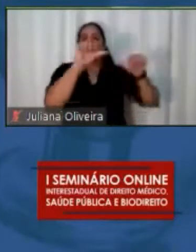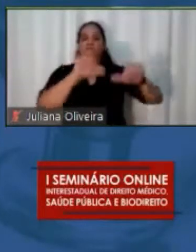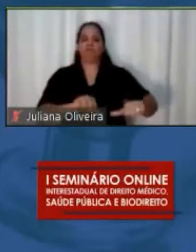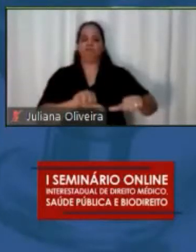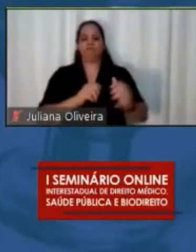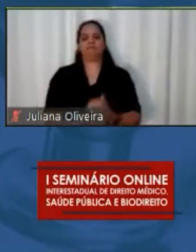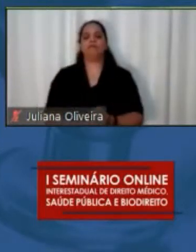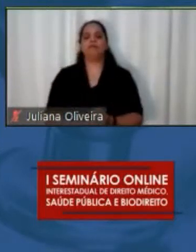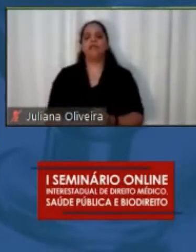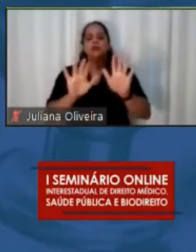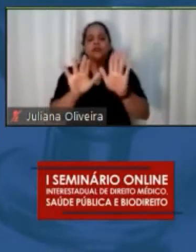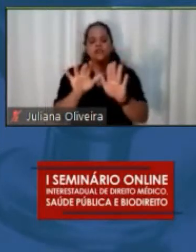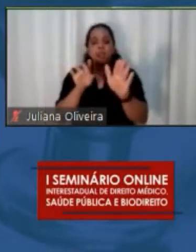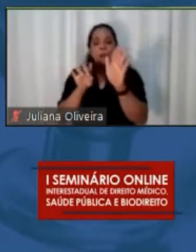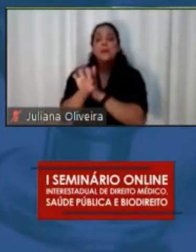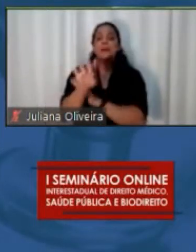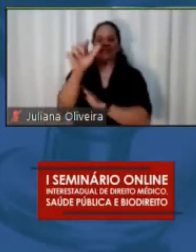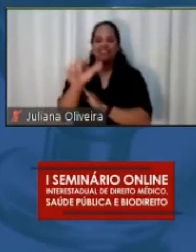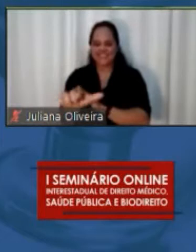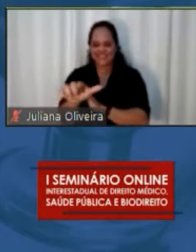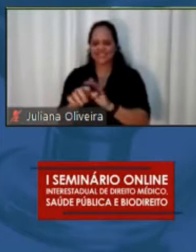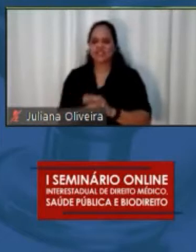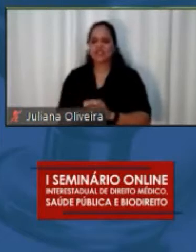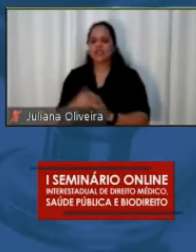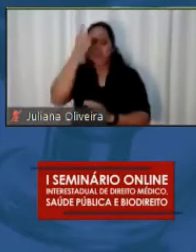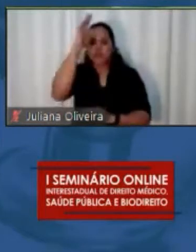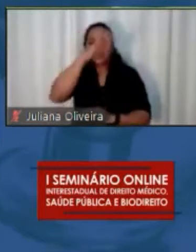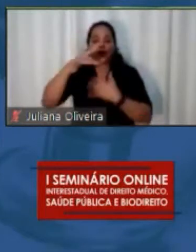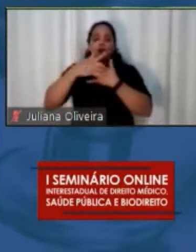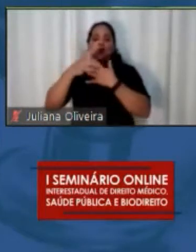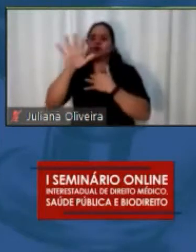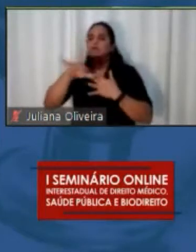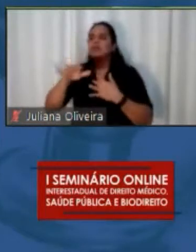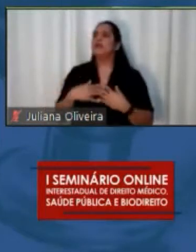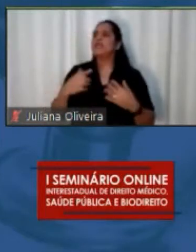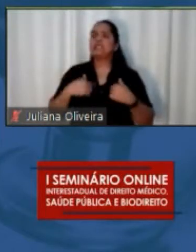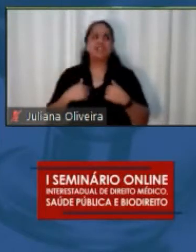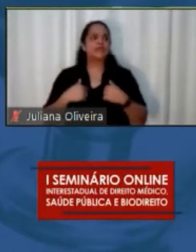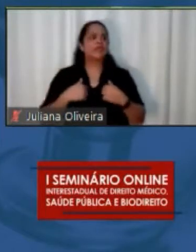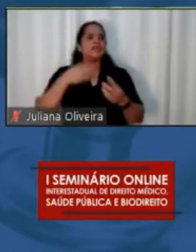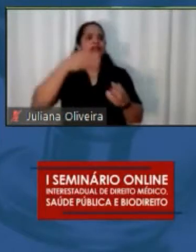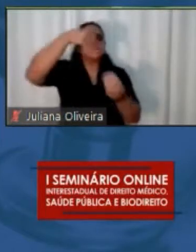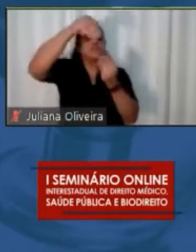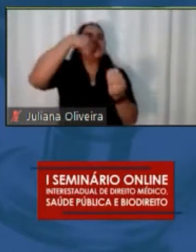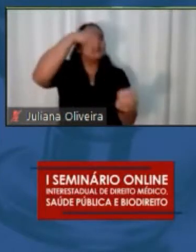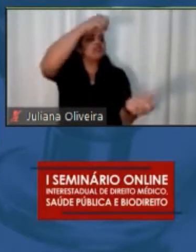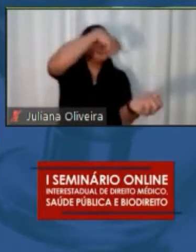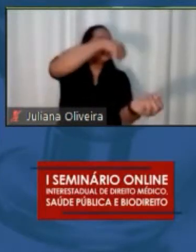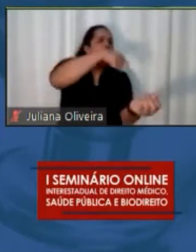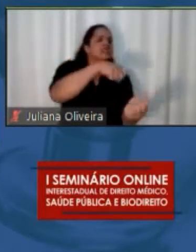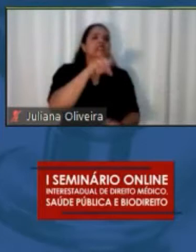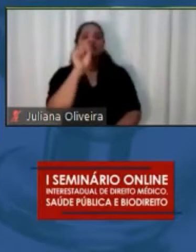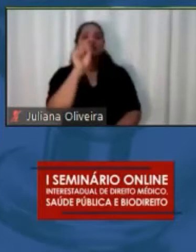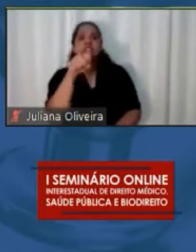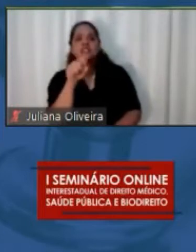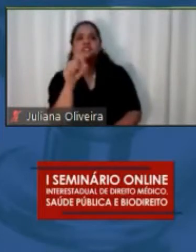pergunta para todos os médicos: como eu faço uma transfusão? No sim, não ou talvez? Será que eu